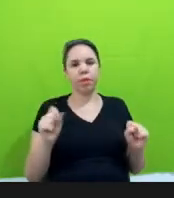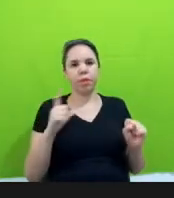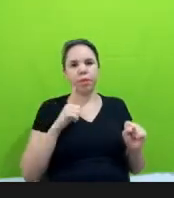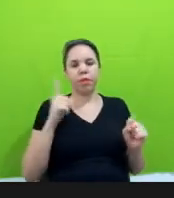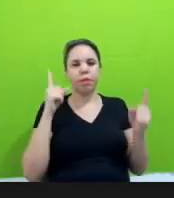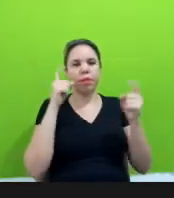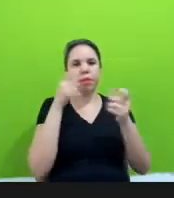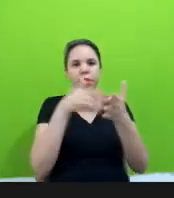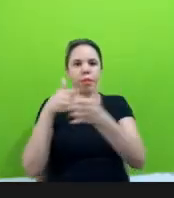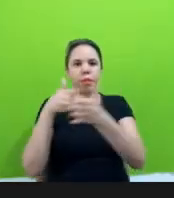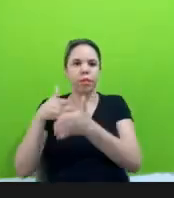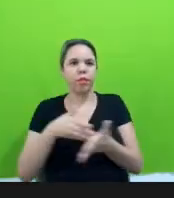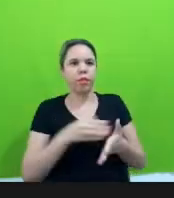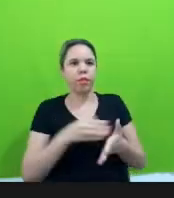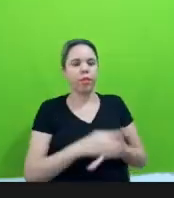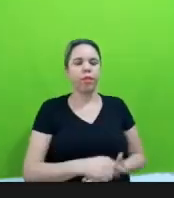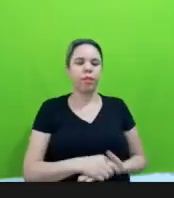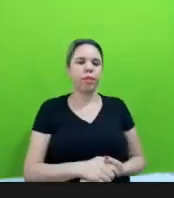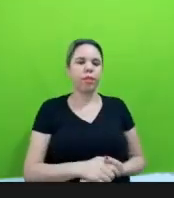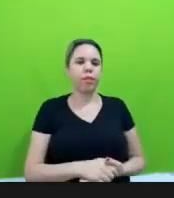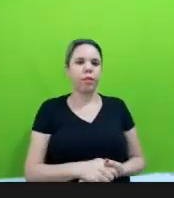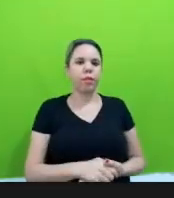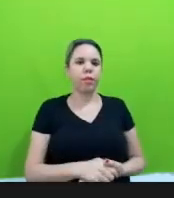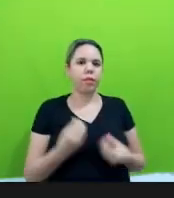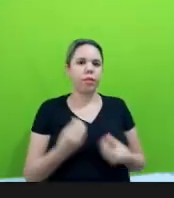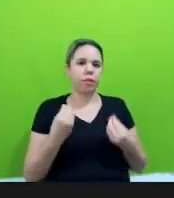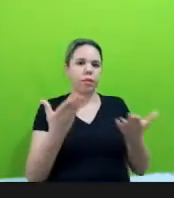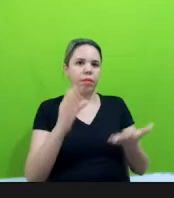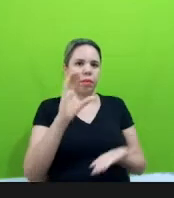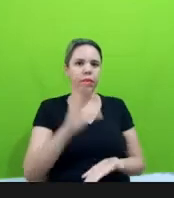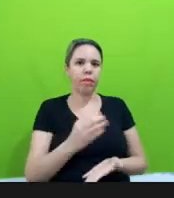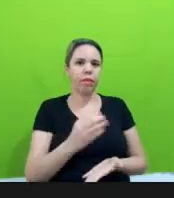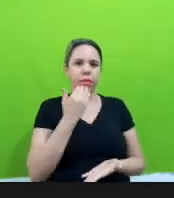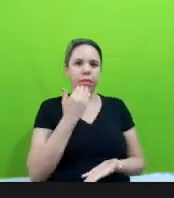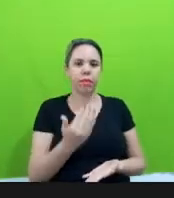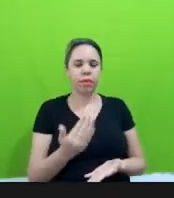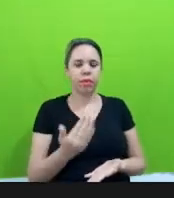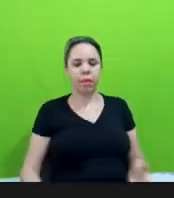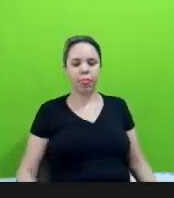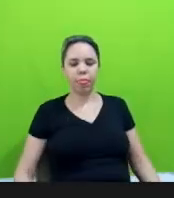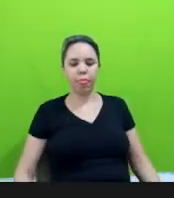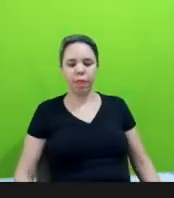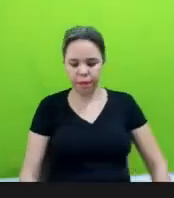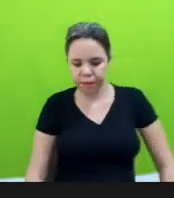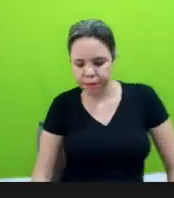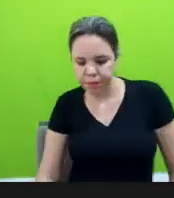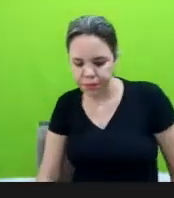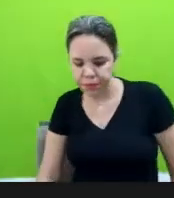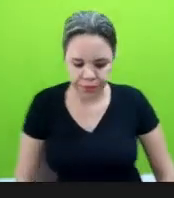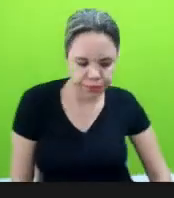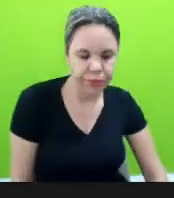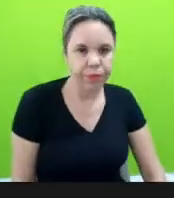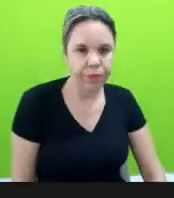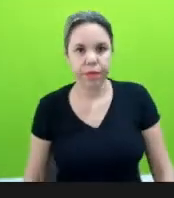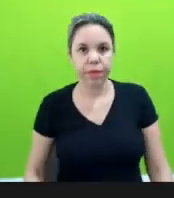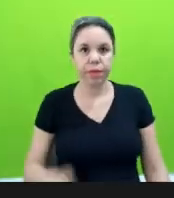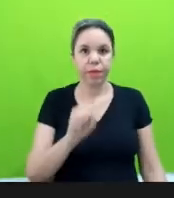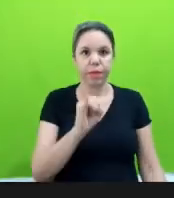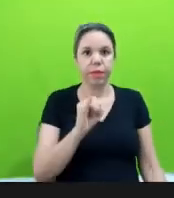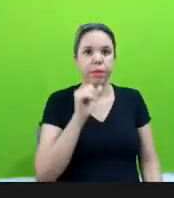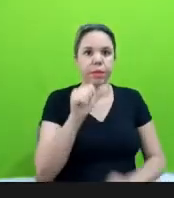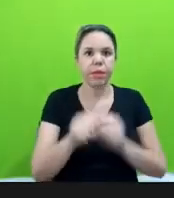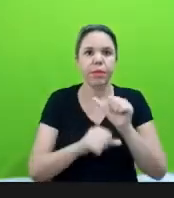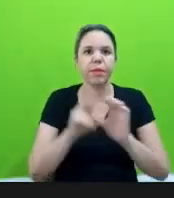dificuldade em fornecê-lo ao cidadão que está buscando. Eu queria saber, Kátia, se eu poderia também quebrar o protocolo, já que a gente